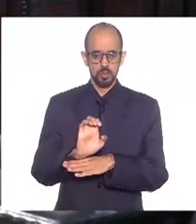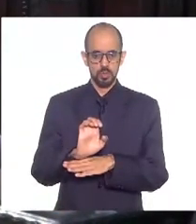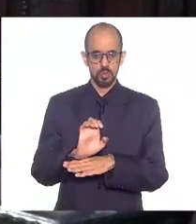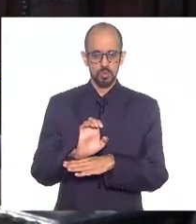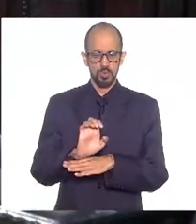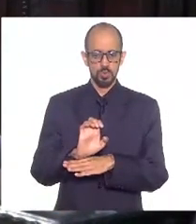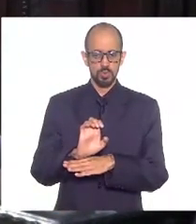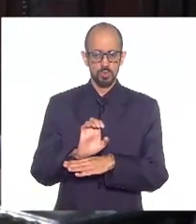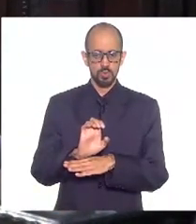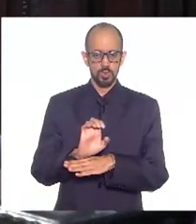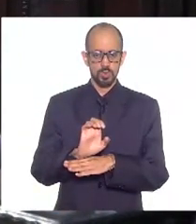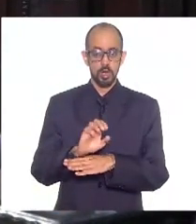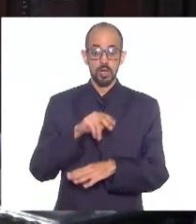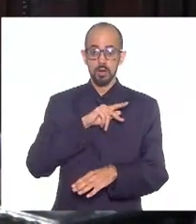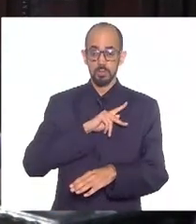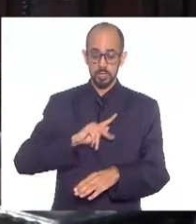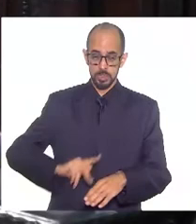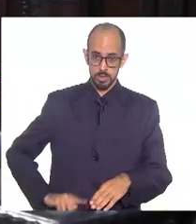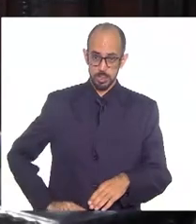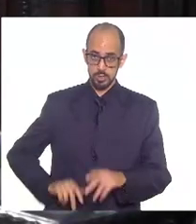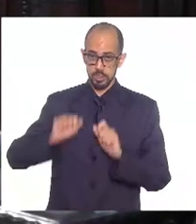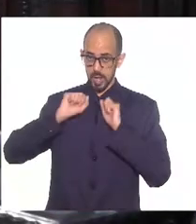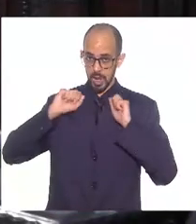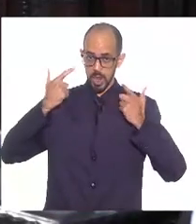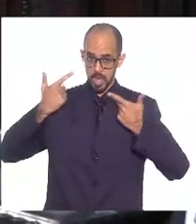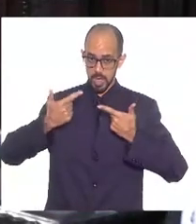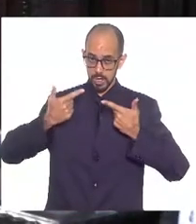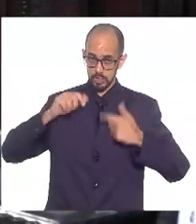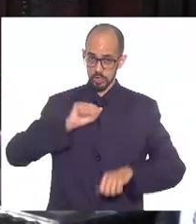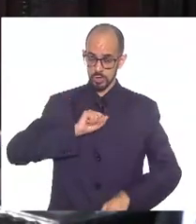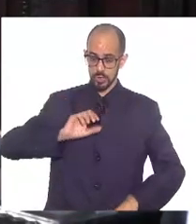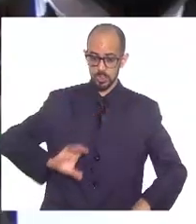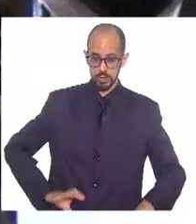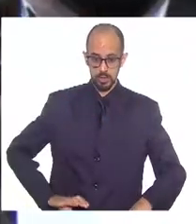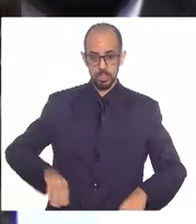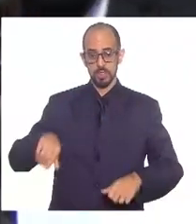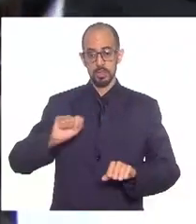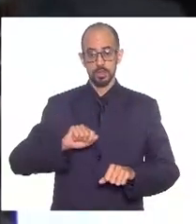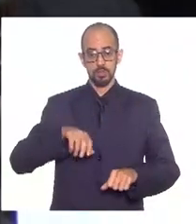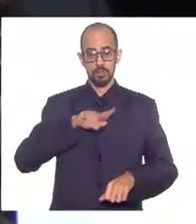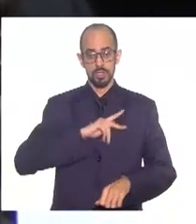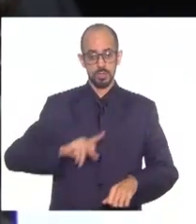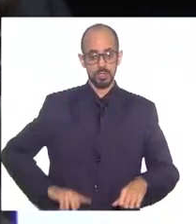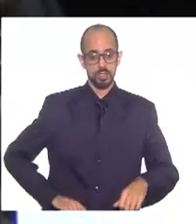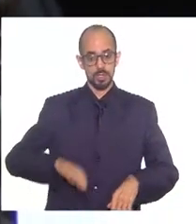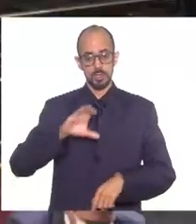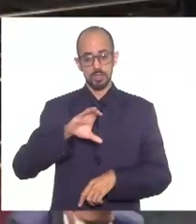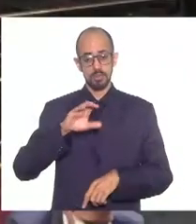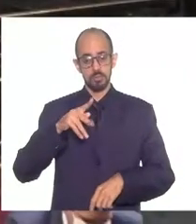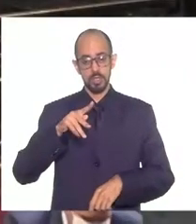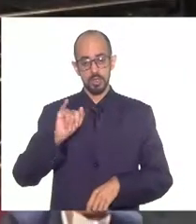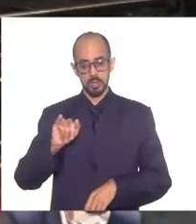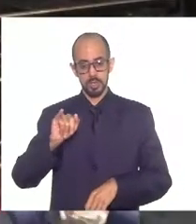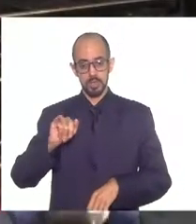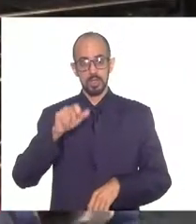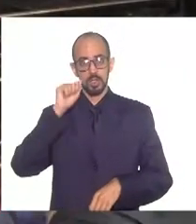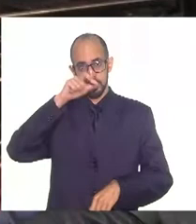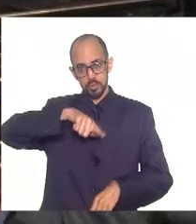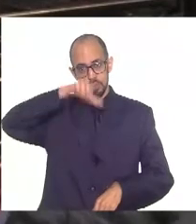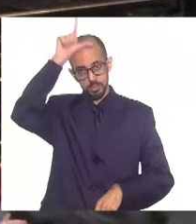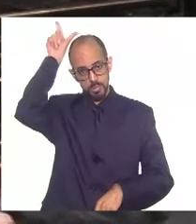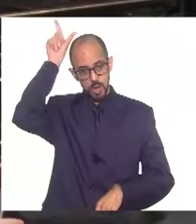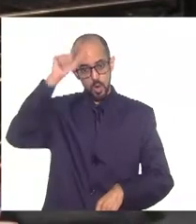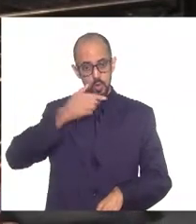presidente da Alerj, deputado André Siciliano, presidente da CPI, deputado Luiz Paulo, governador